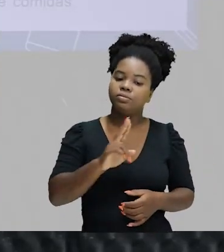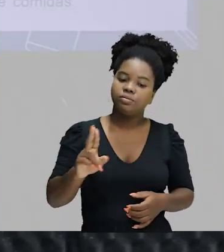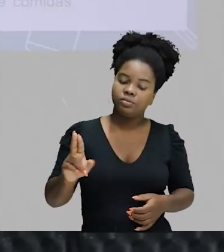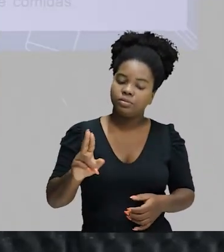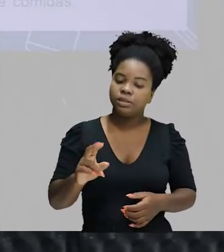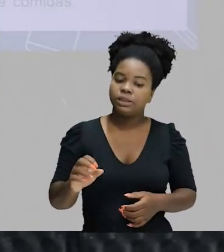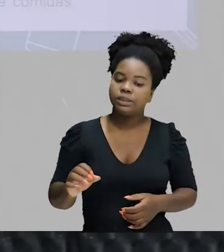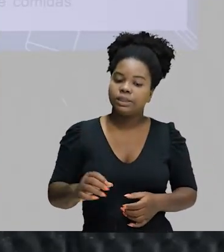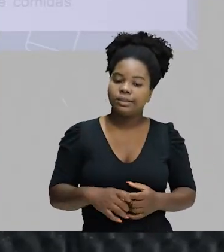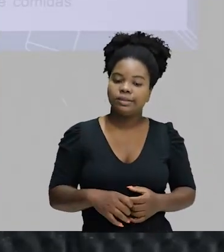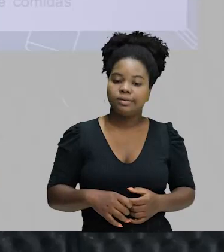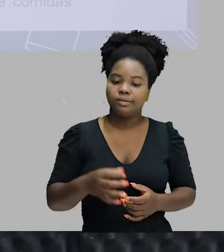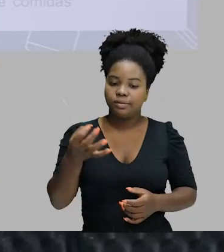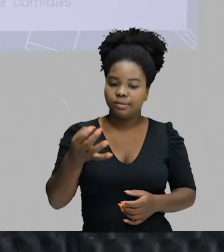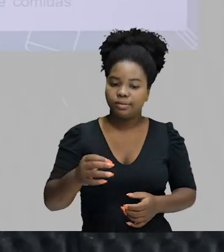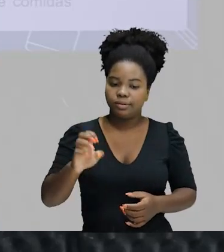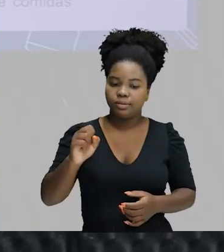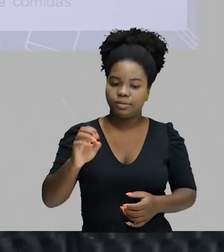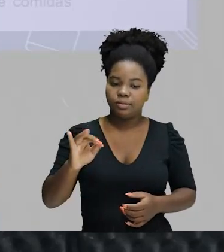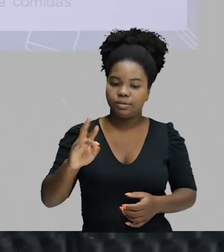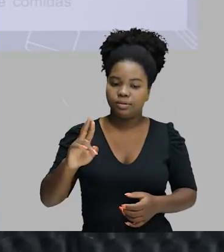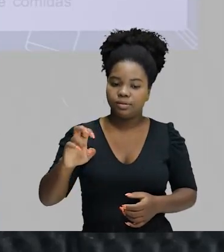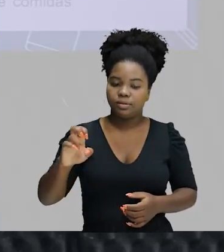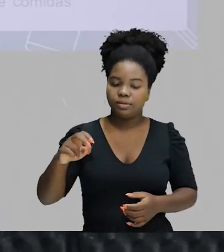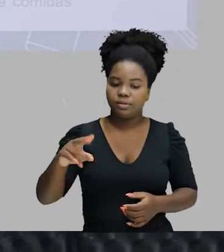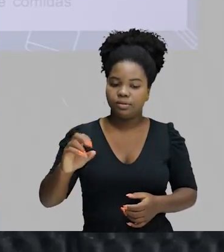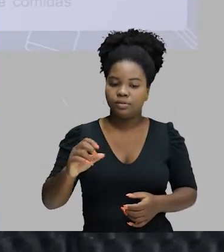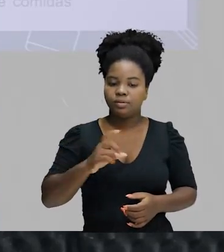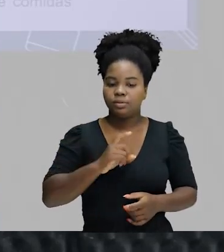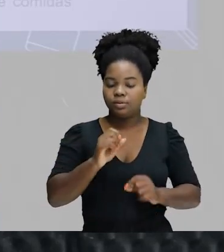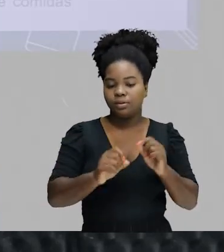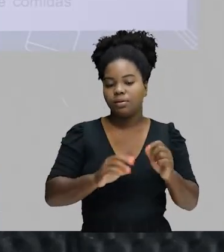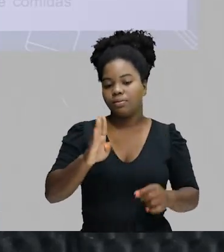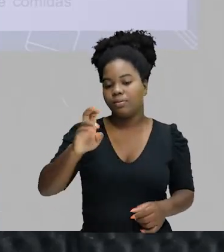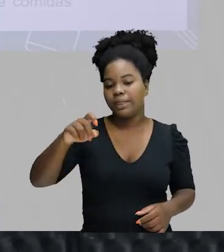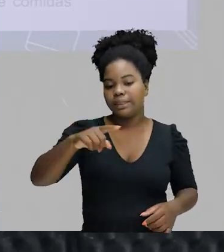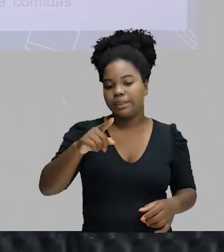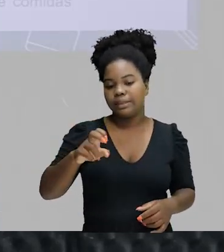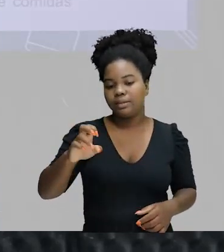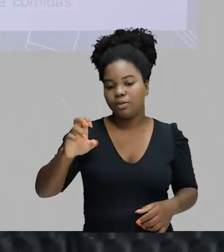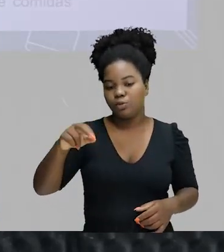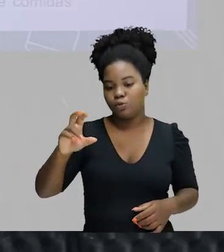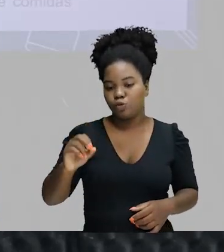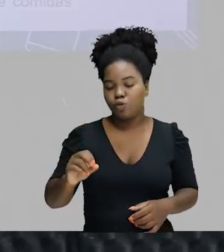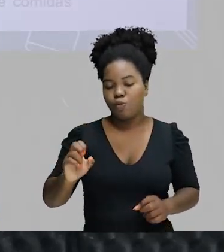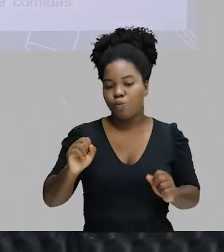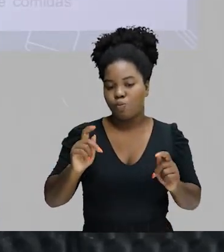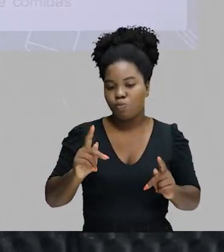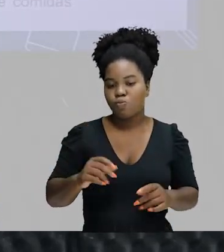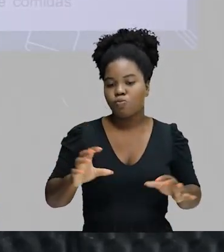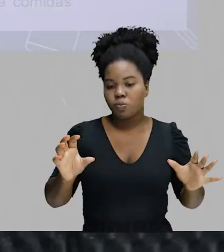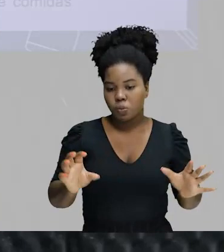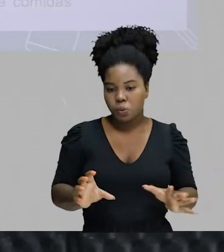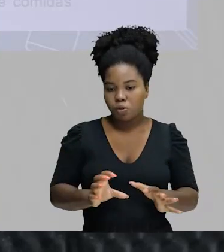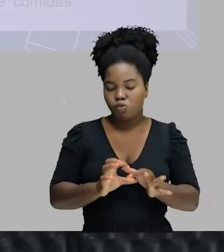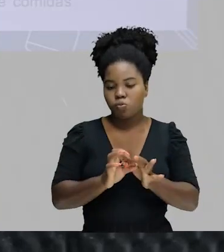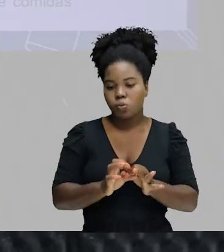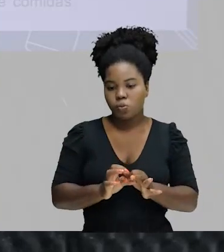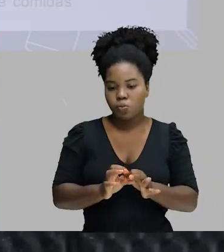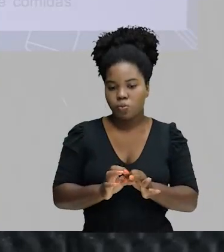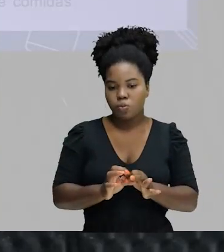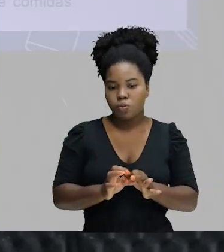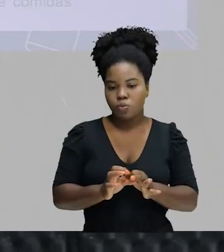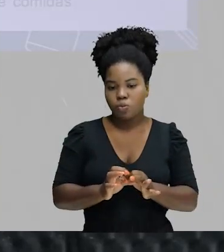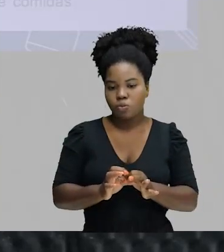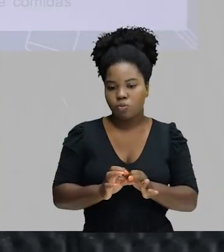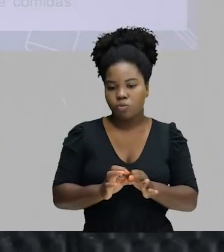Nós temos agora a presença de um núcleo de um anel benzênico. Show? Aí a união desses